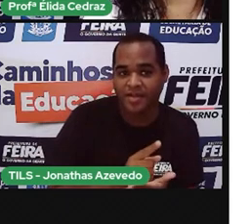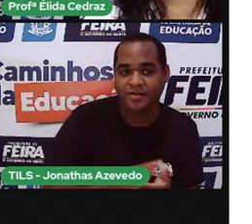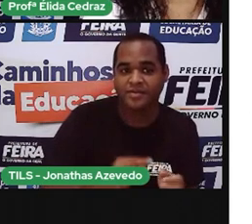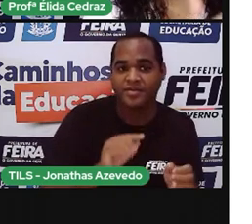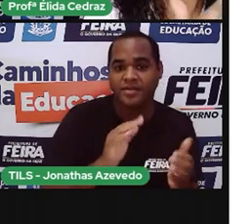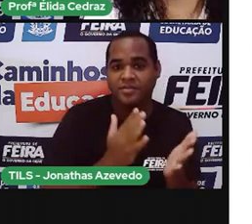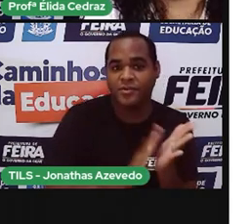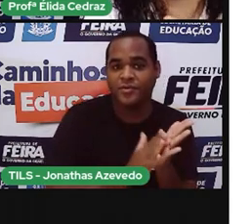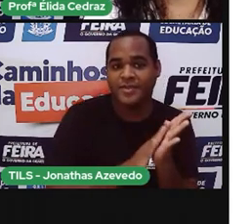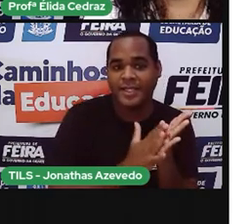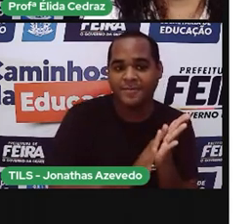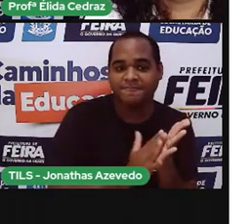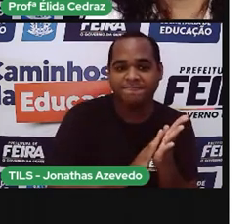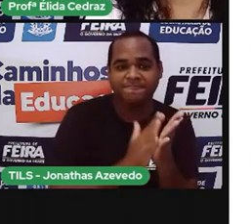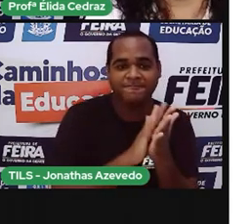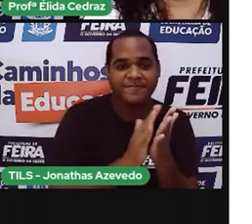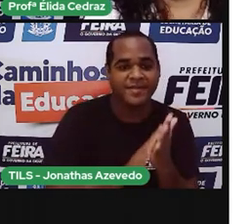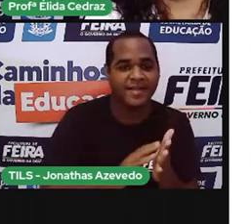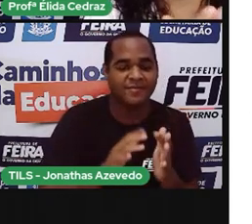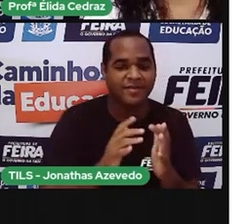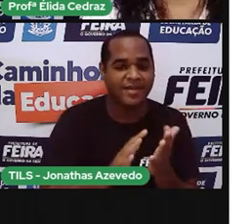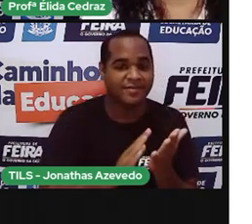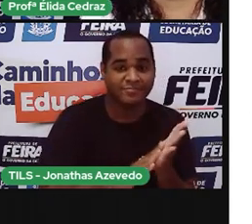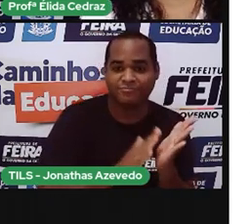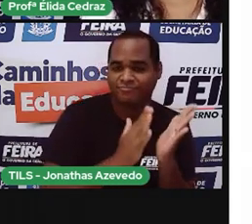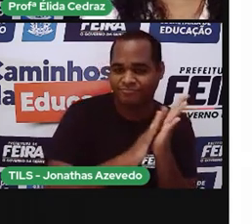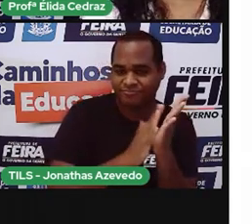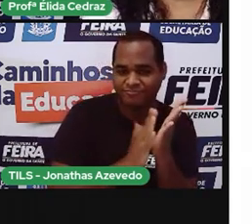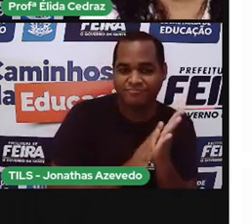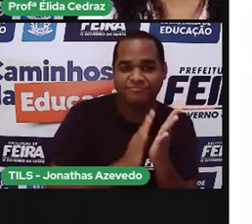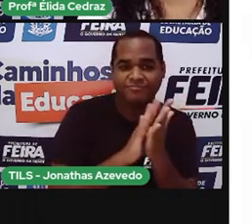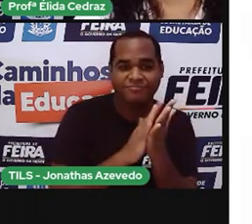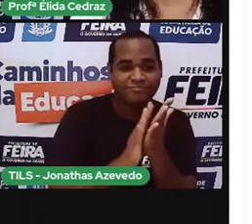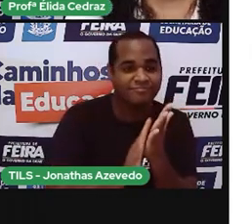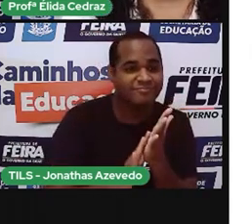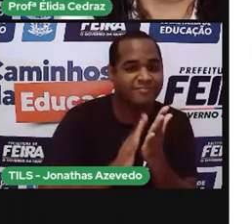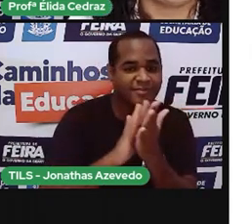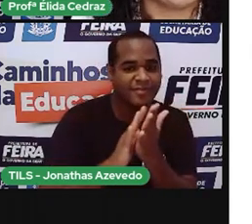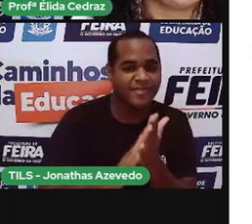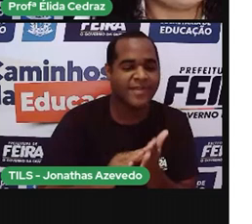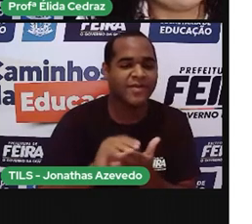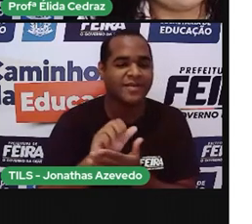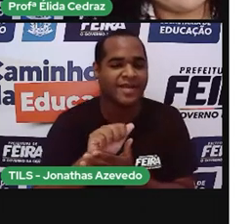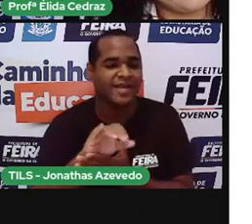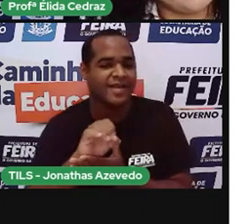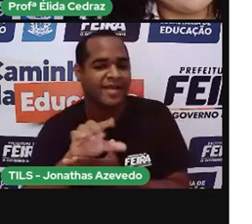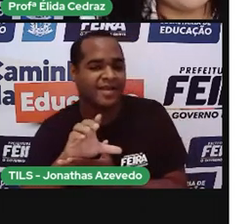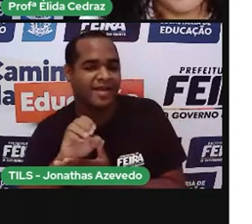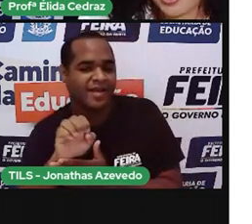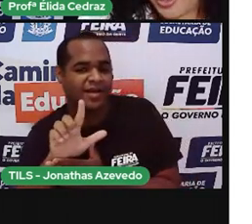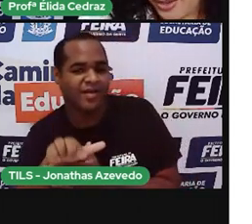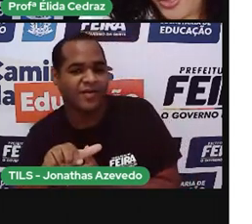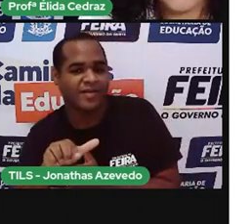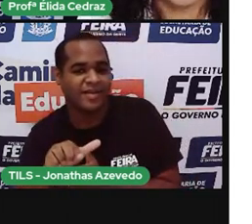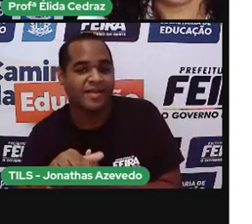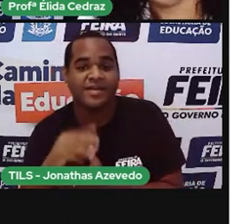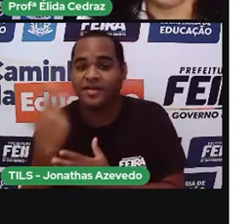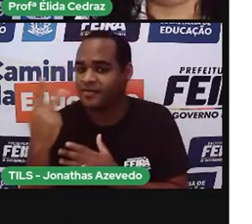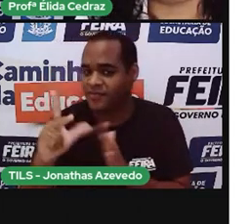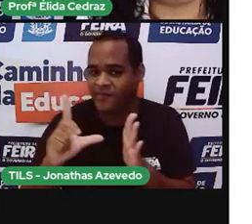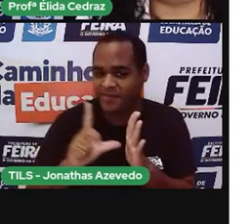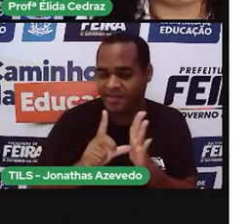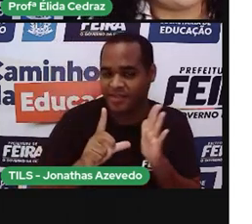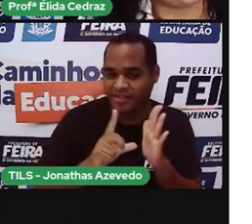eu comprei um frango ela que Pet Amor I Love You